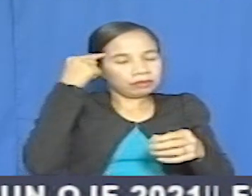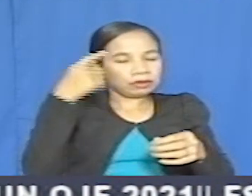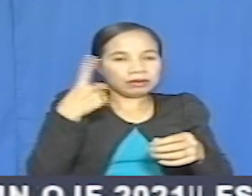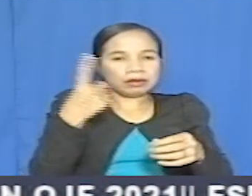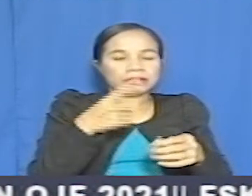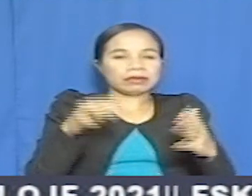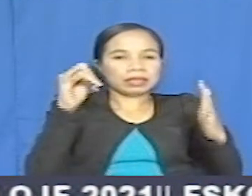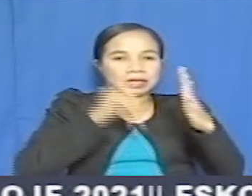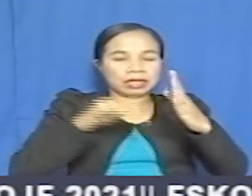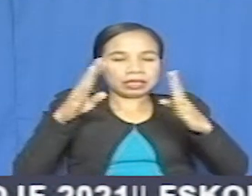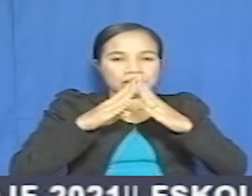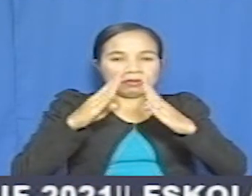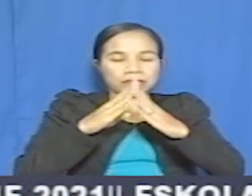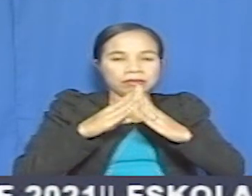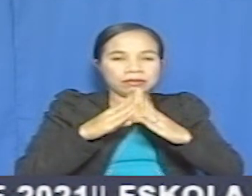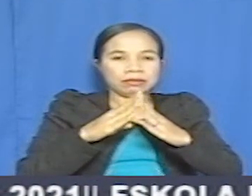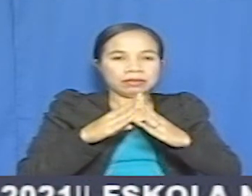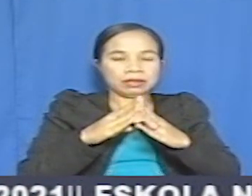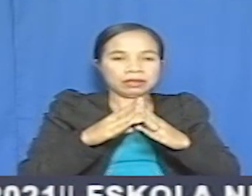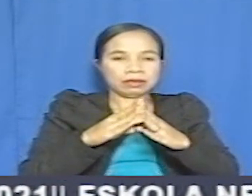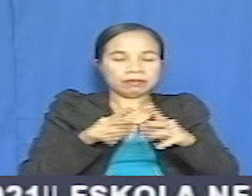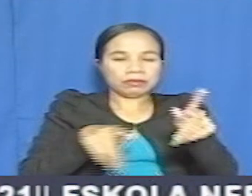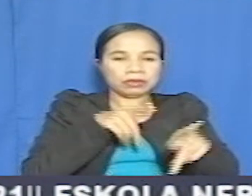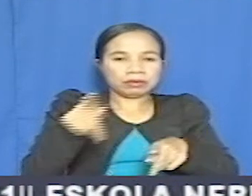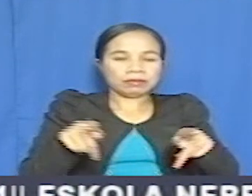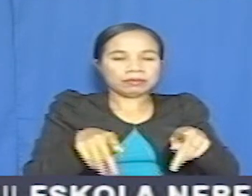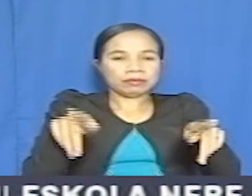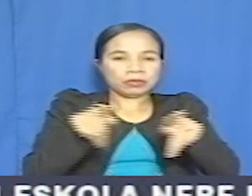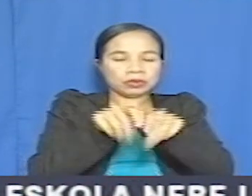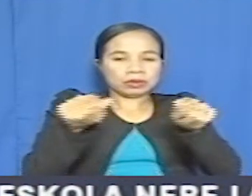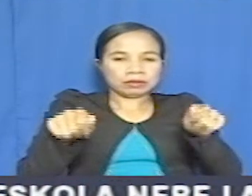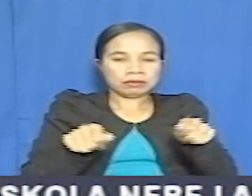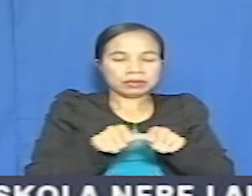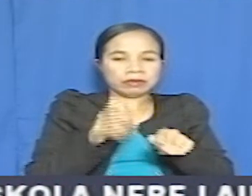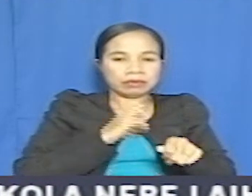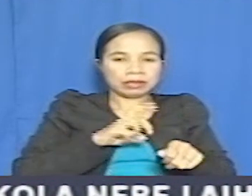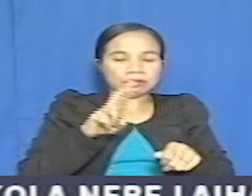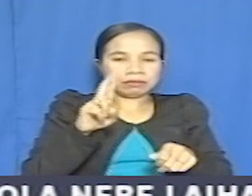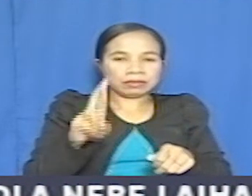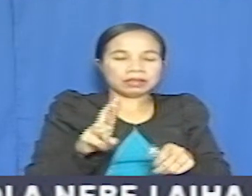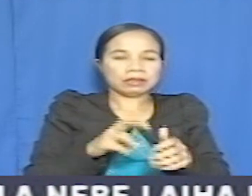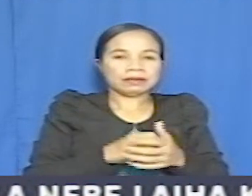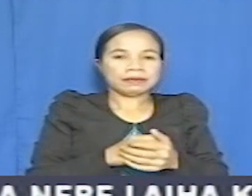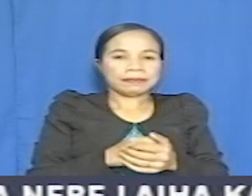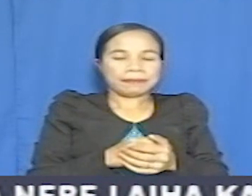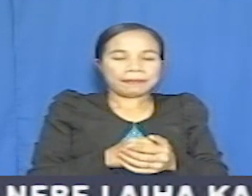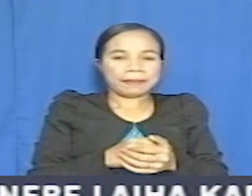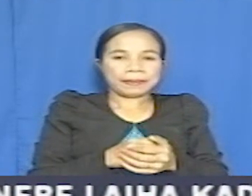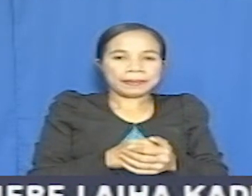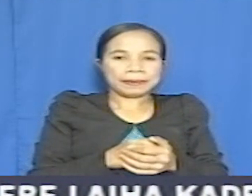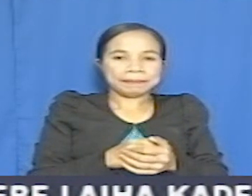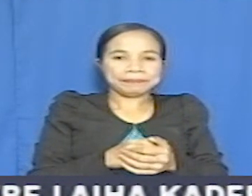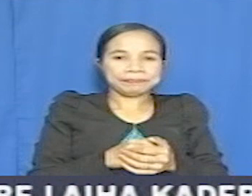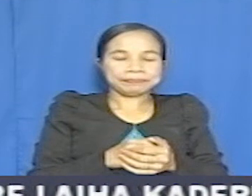mantém confinamento domiciliário geral para a população e a posto administrativo Hermera no posto administrativo